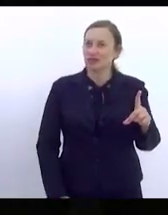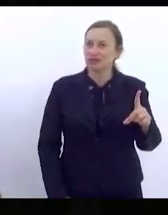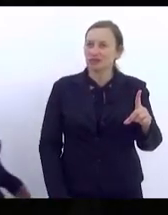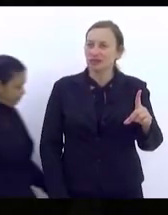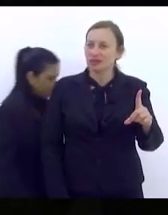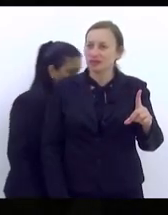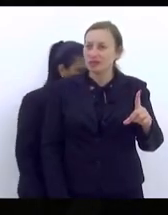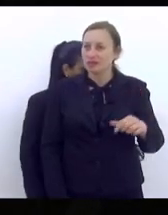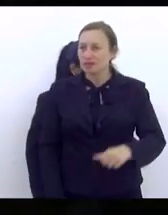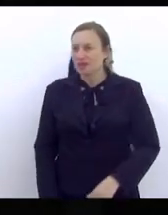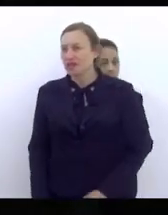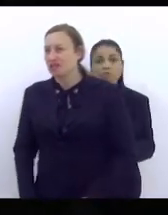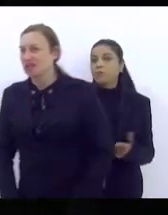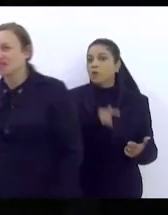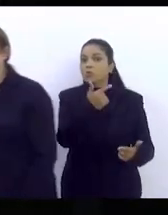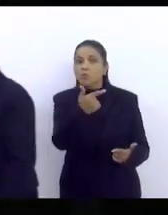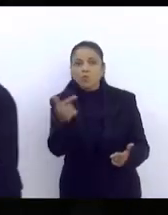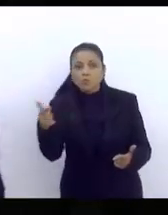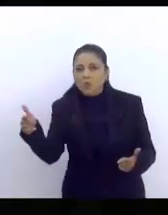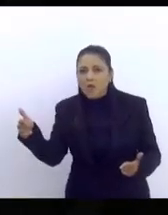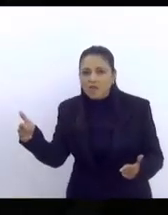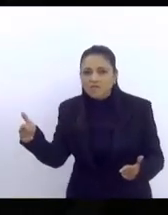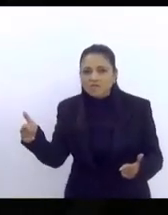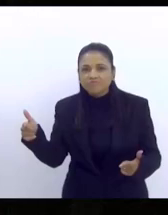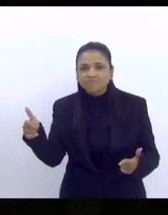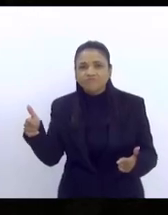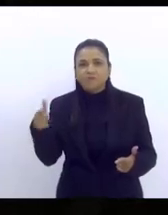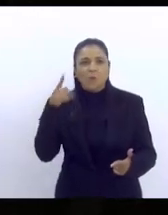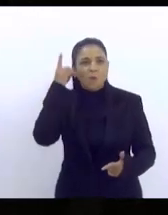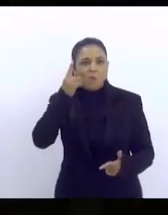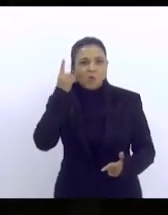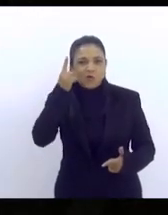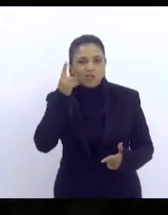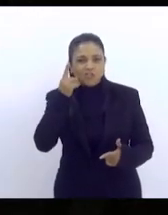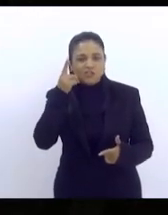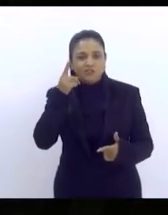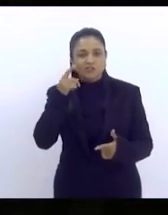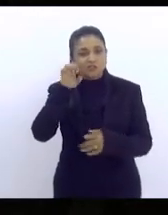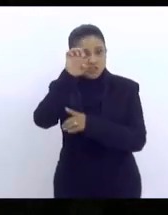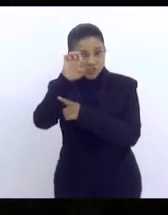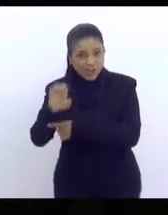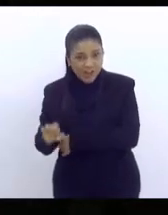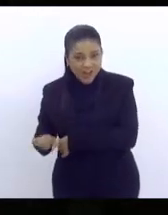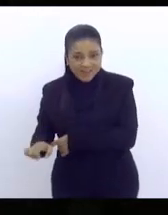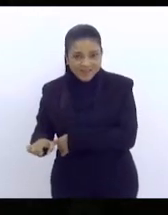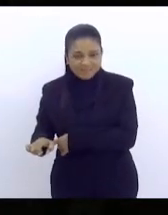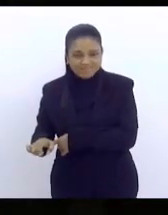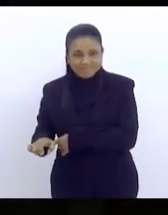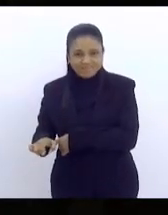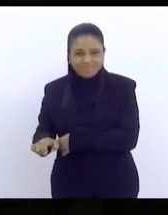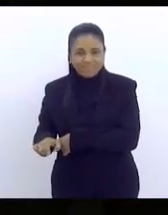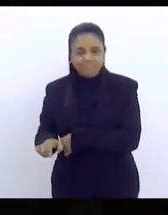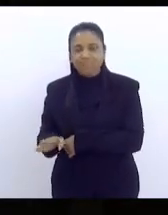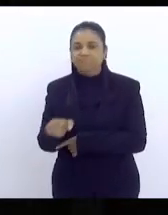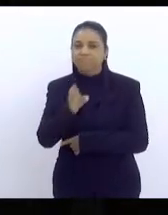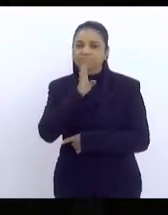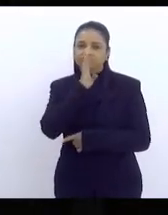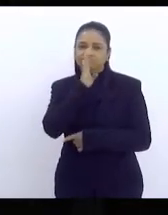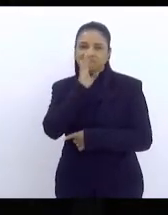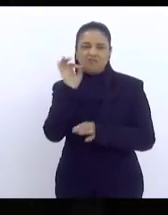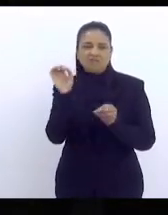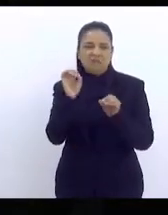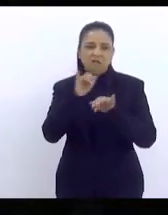e não houve por parte daqueles políticos de esquerda que lá estavam uma única nota de